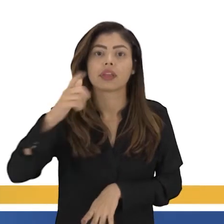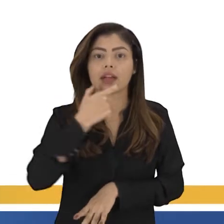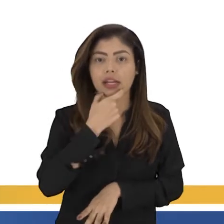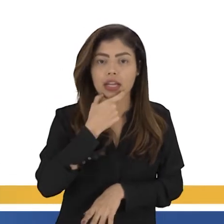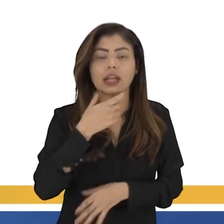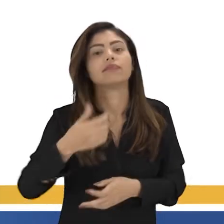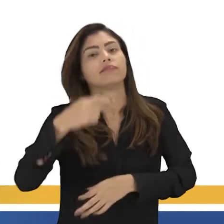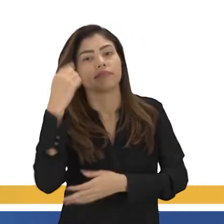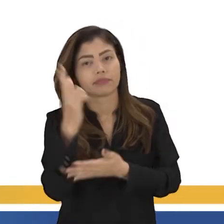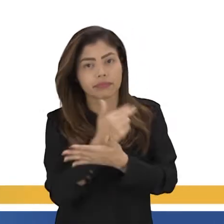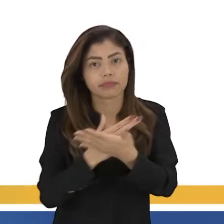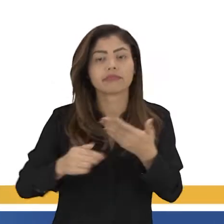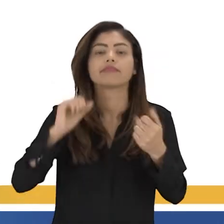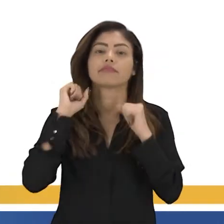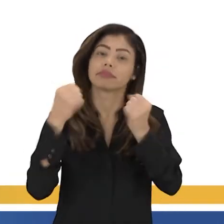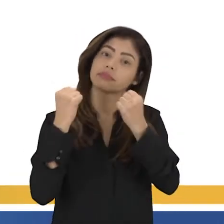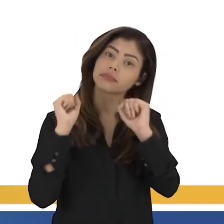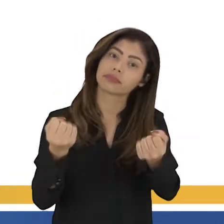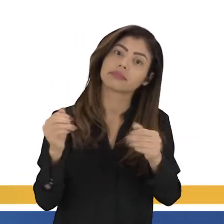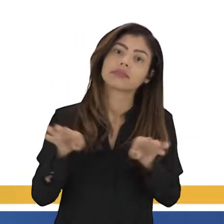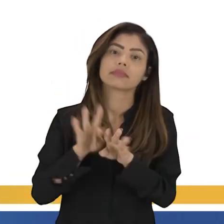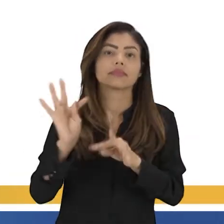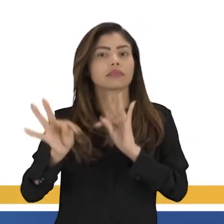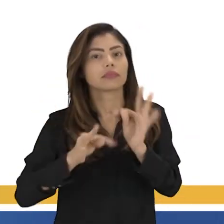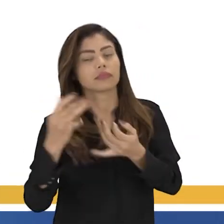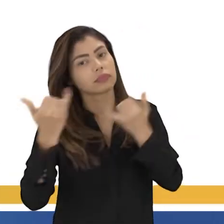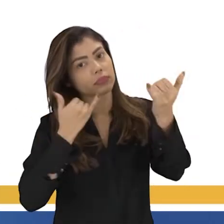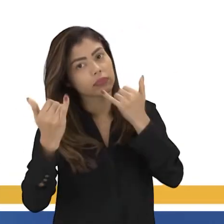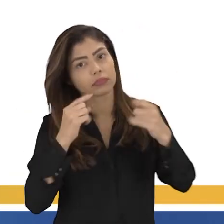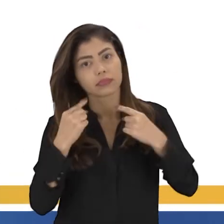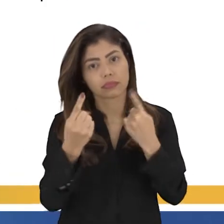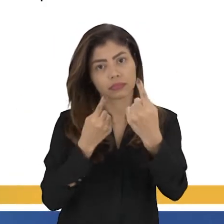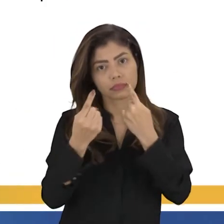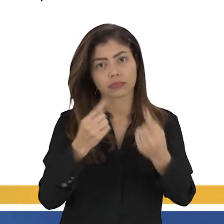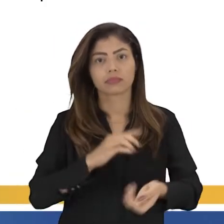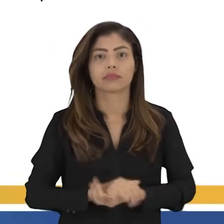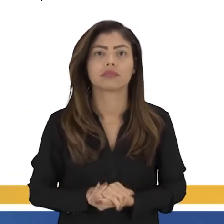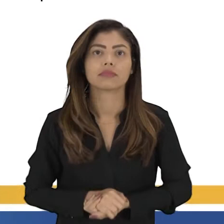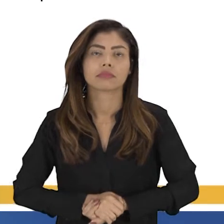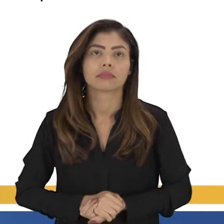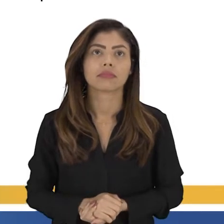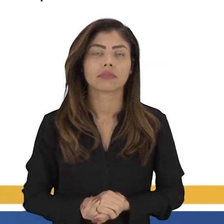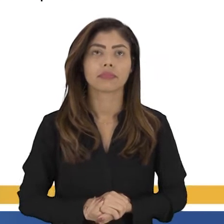inglês, artes, educação física e tecnologias da informação e comunicação.